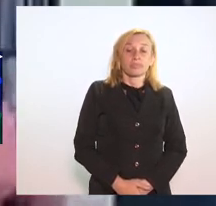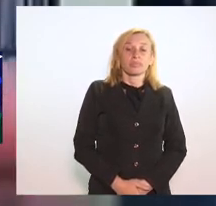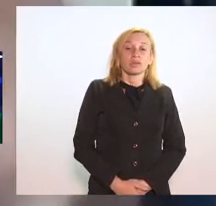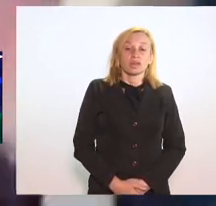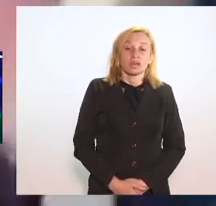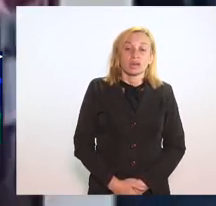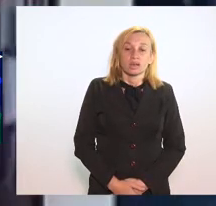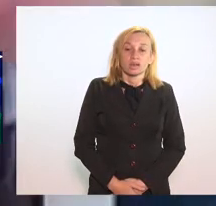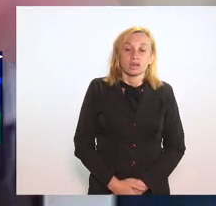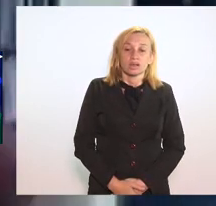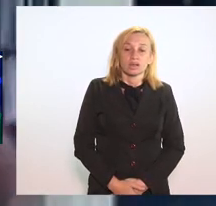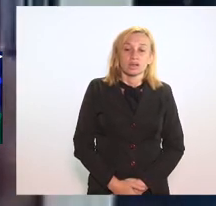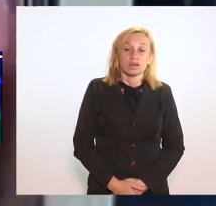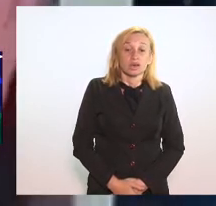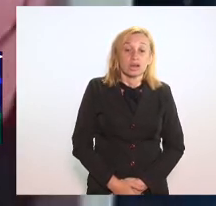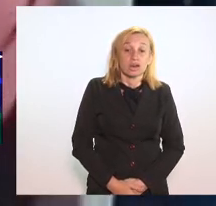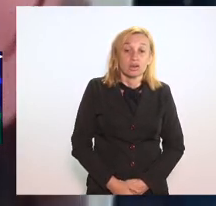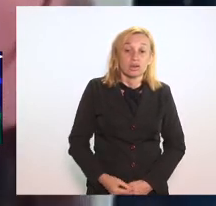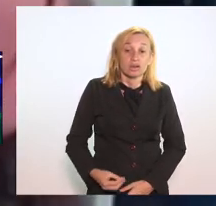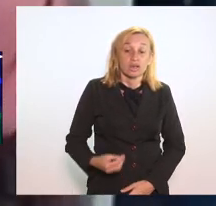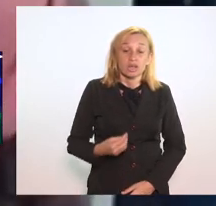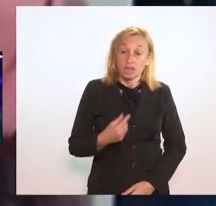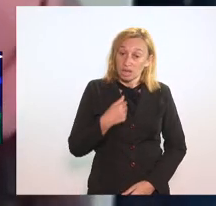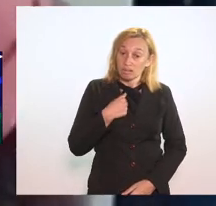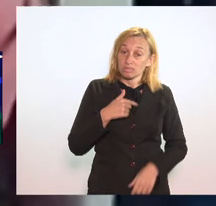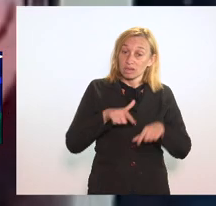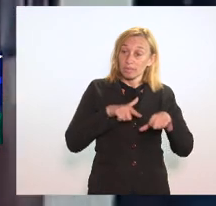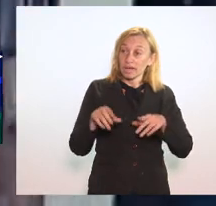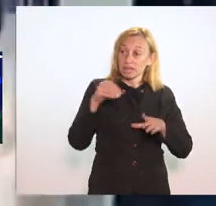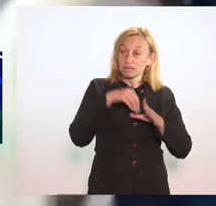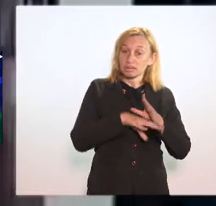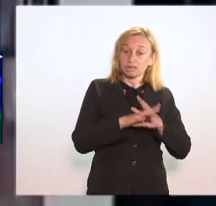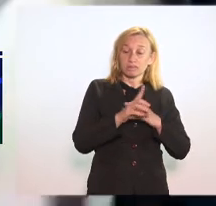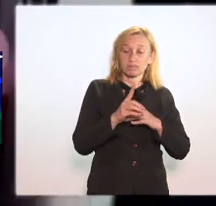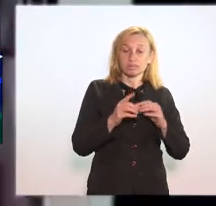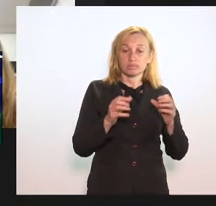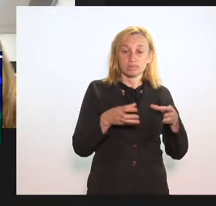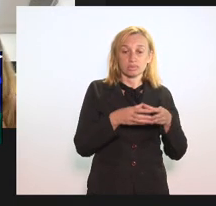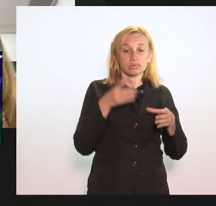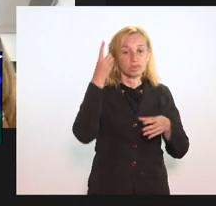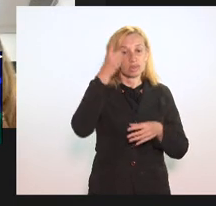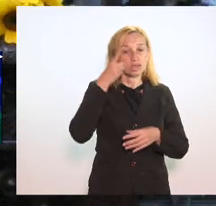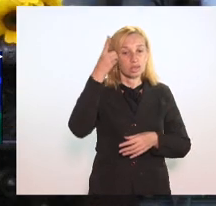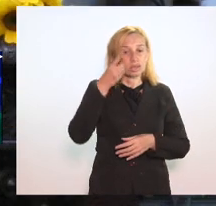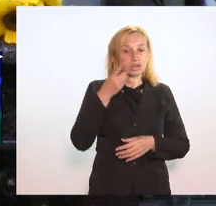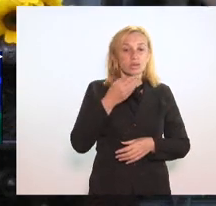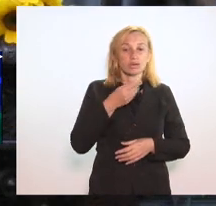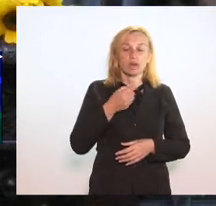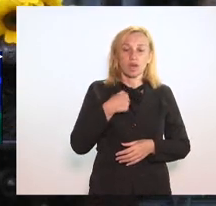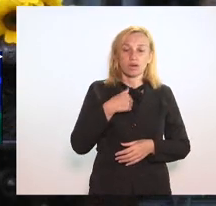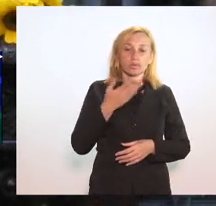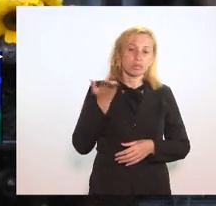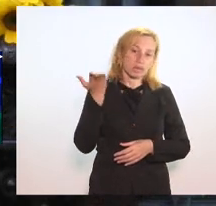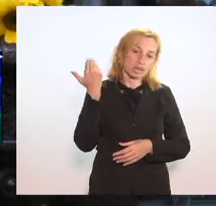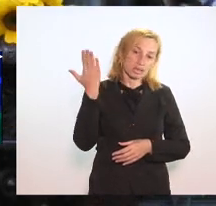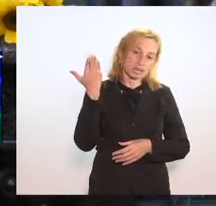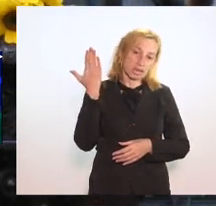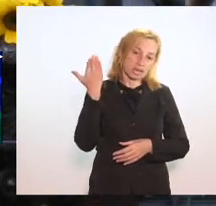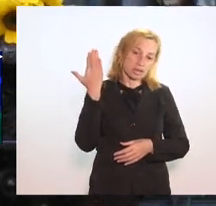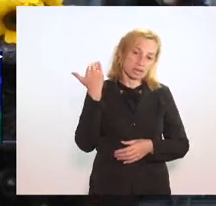participando vivenciando O parlamento brasileiro Ok para concluir por favor